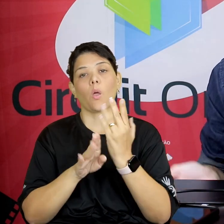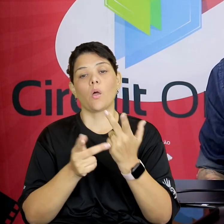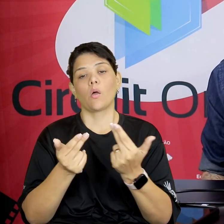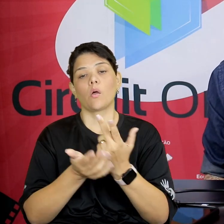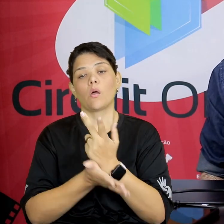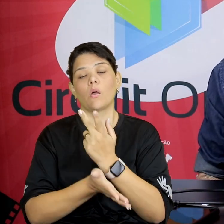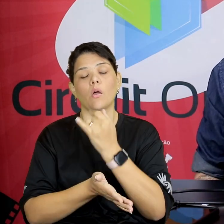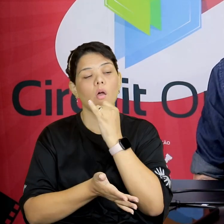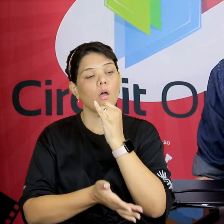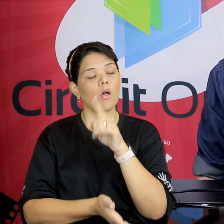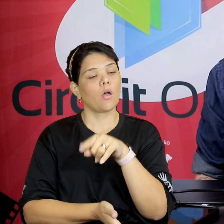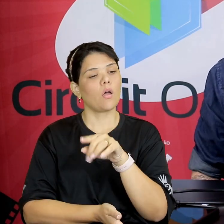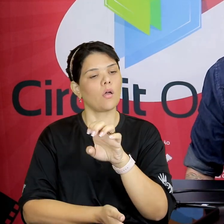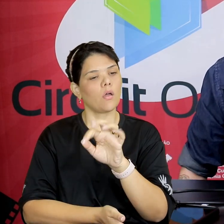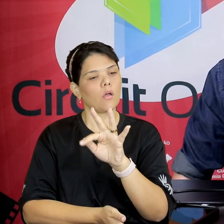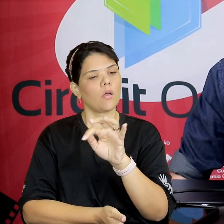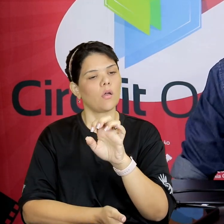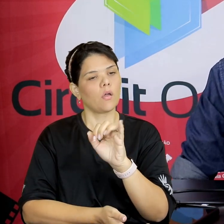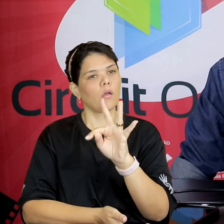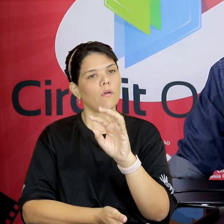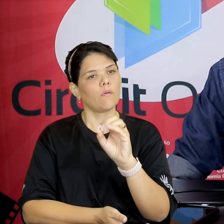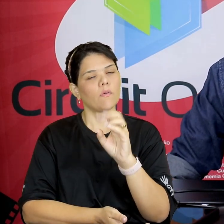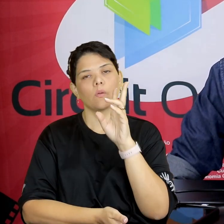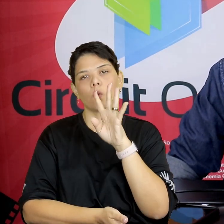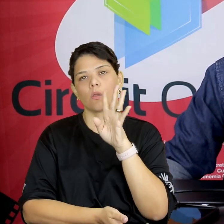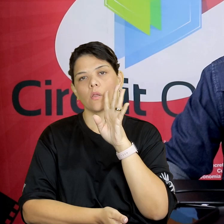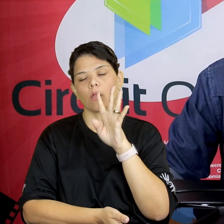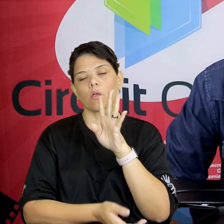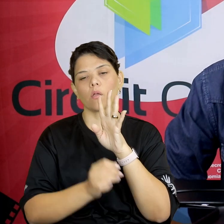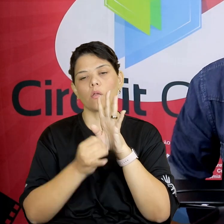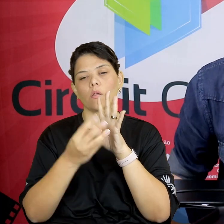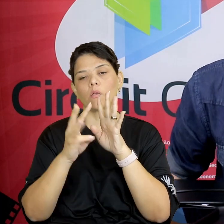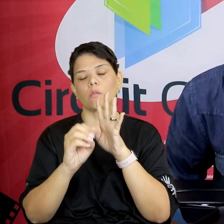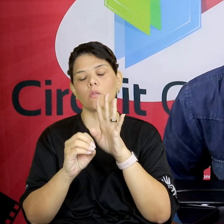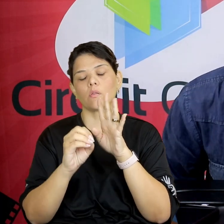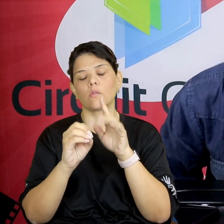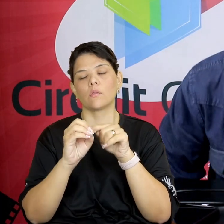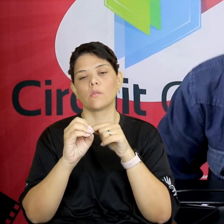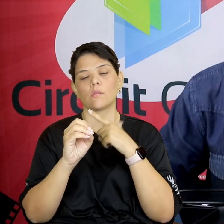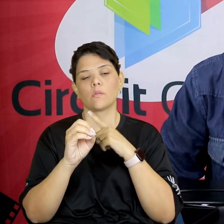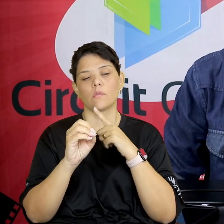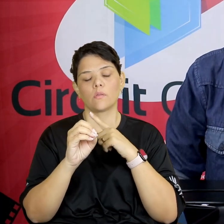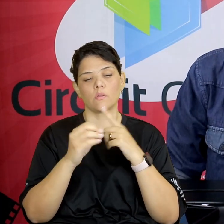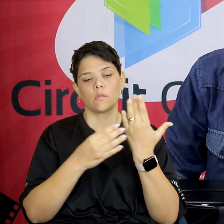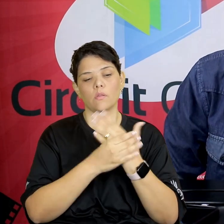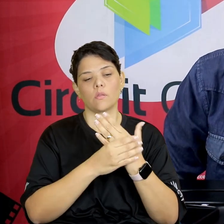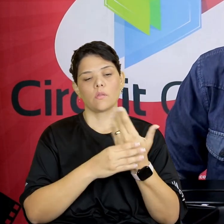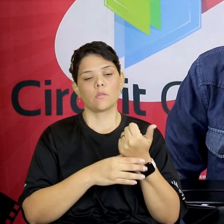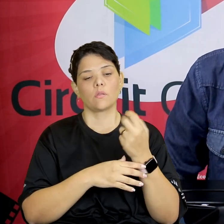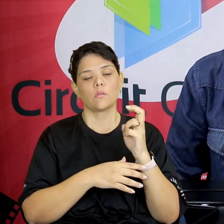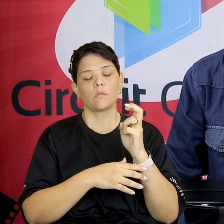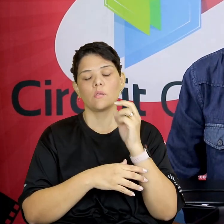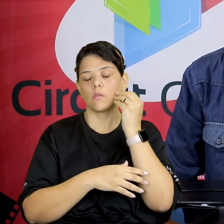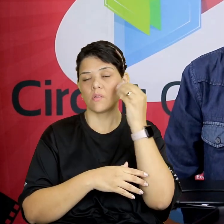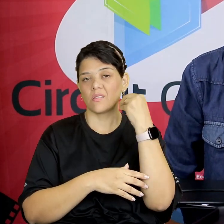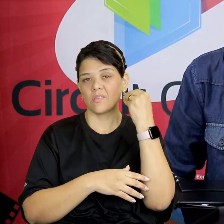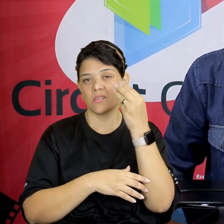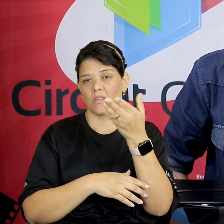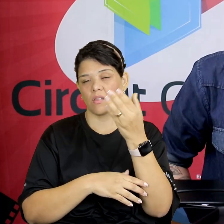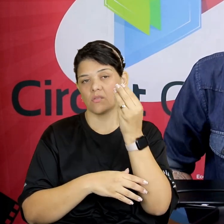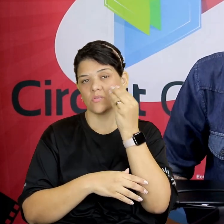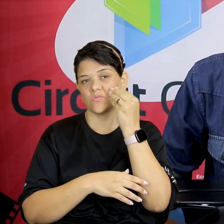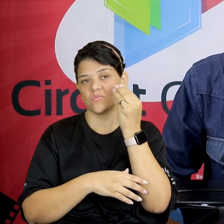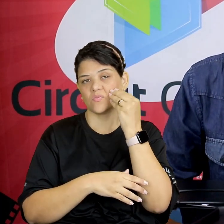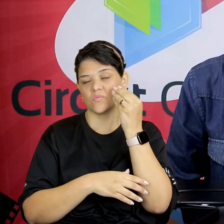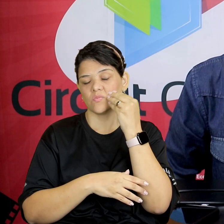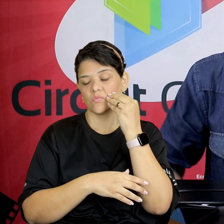efeito legal se eu renderizar em 30 o meu arquivo de 15. Então, é muito de teste também, talvez funcione de um jeito que você